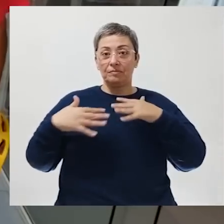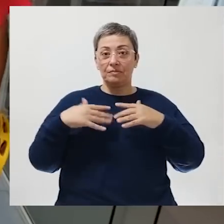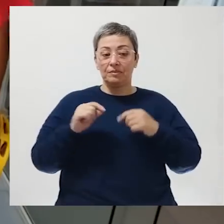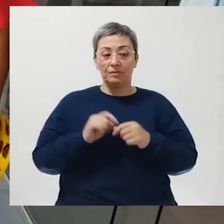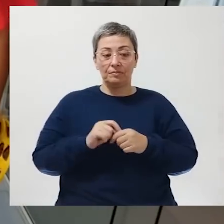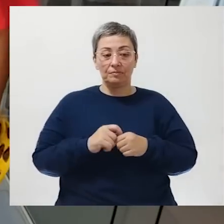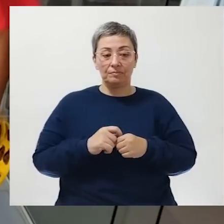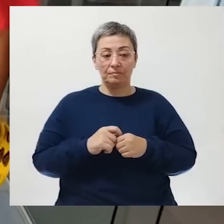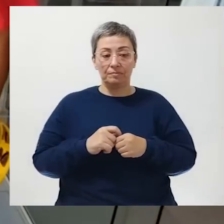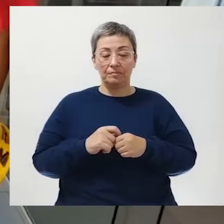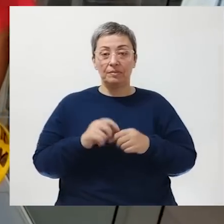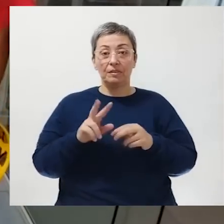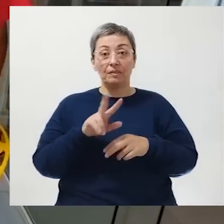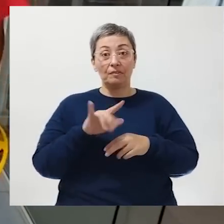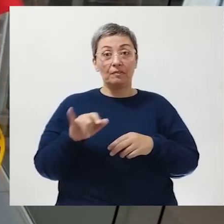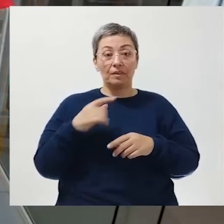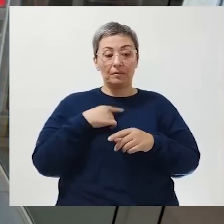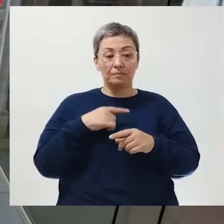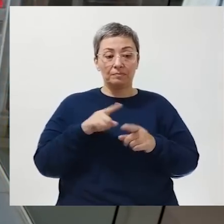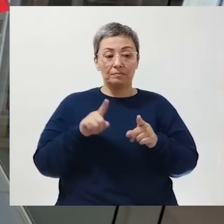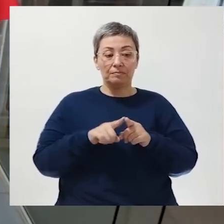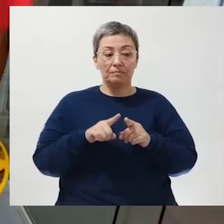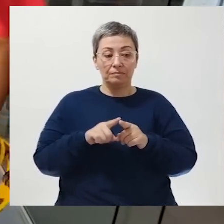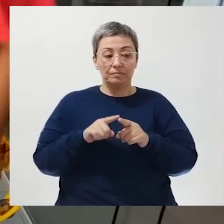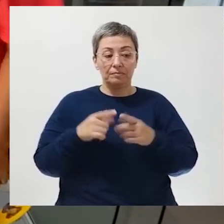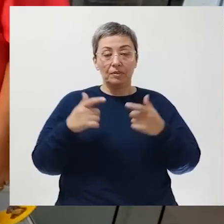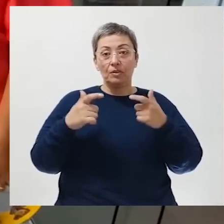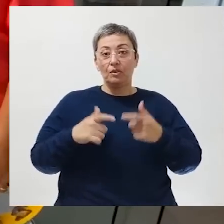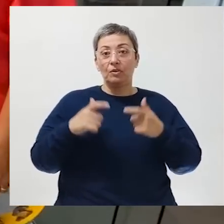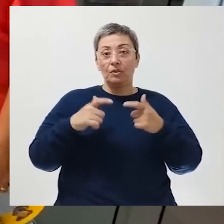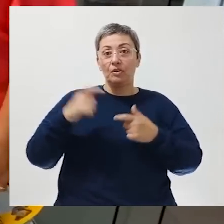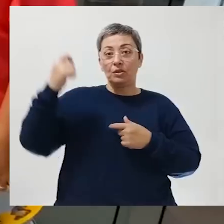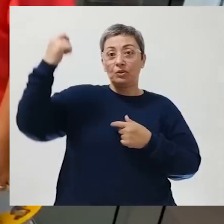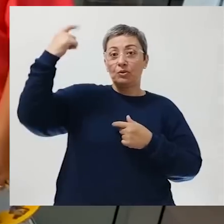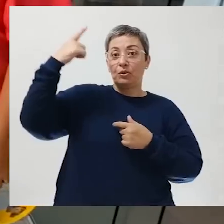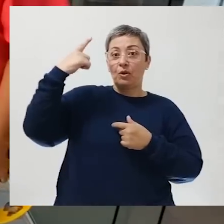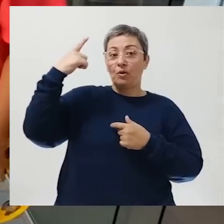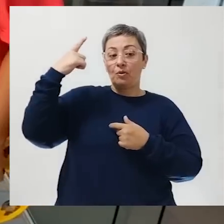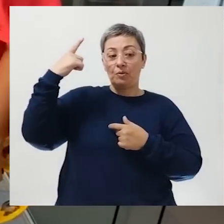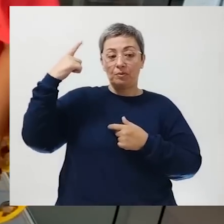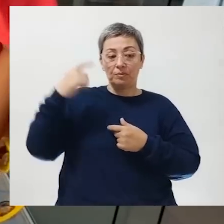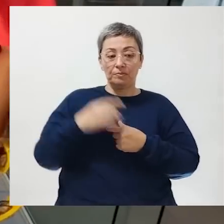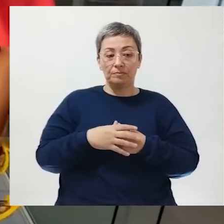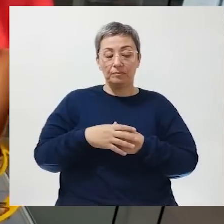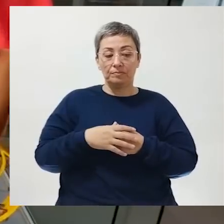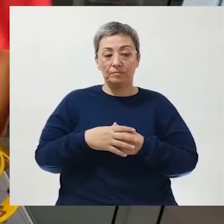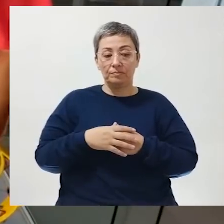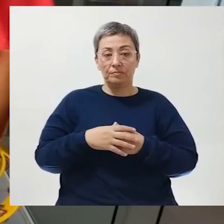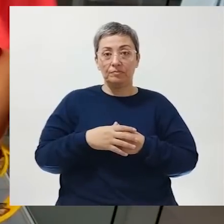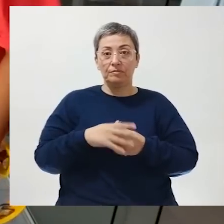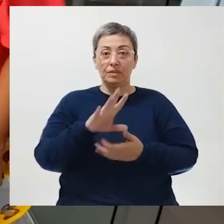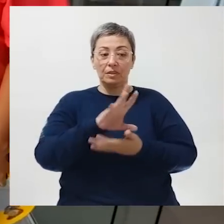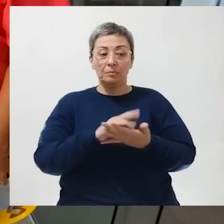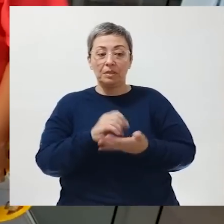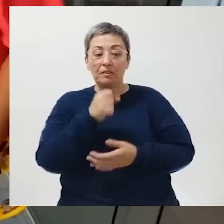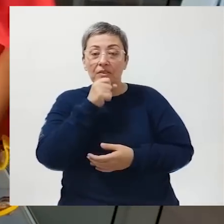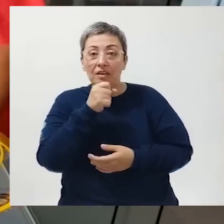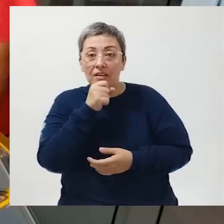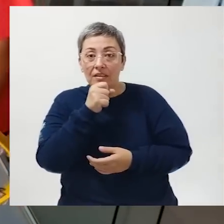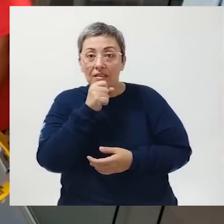são os seguintes. Nós vamos apontar onde nasce o sol, Luísa. Imita uma velhinha